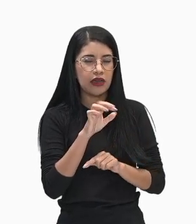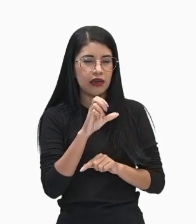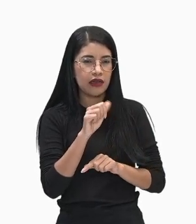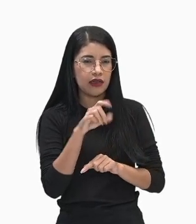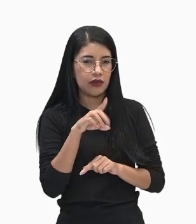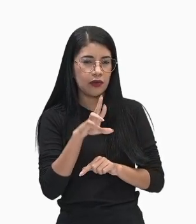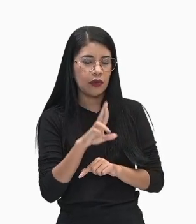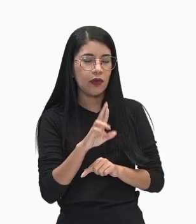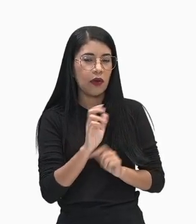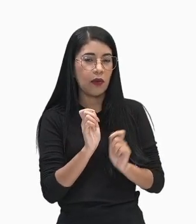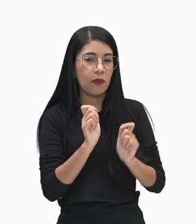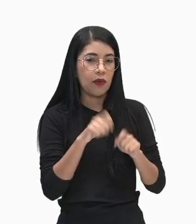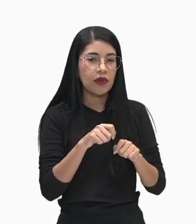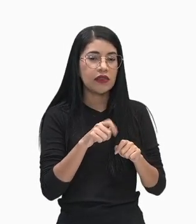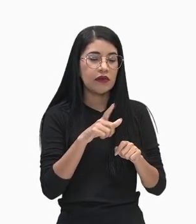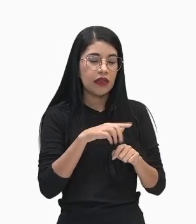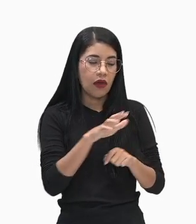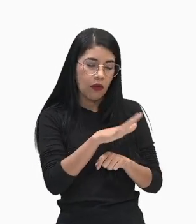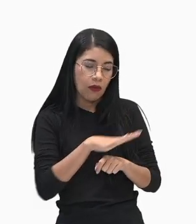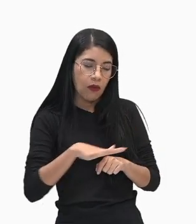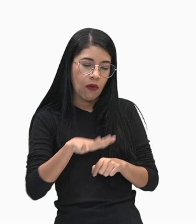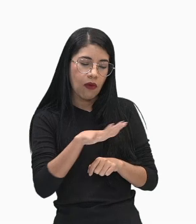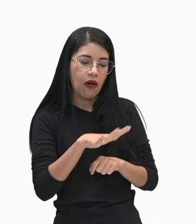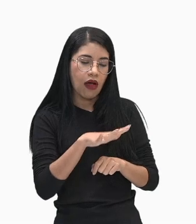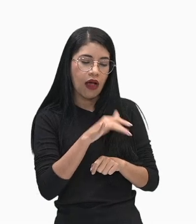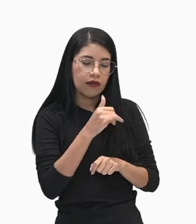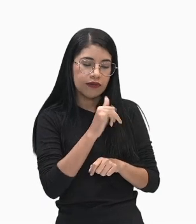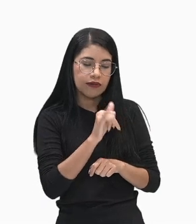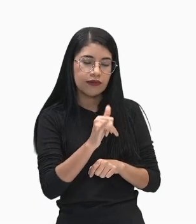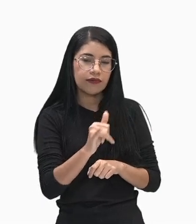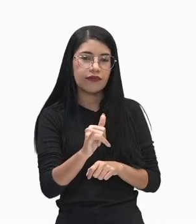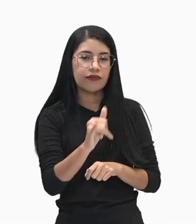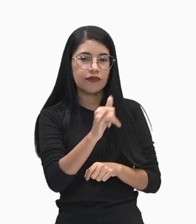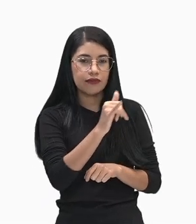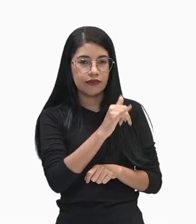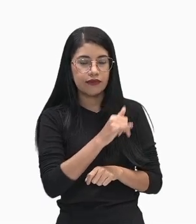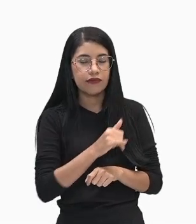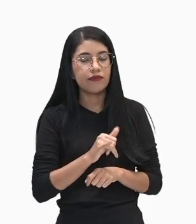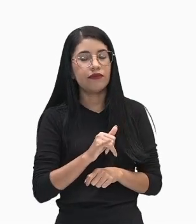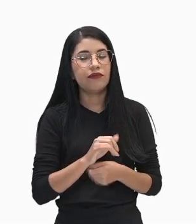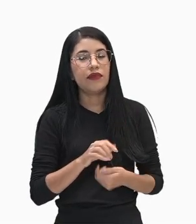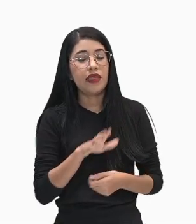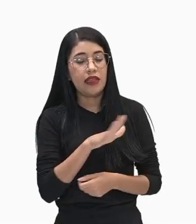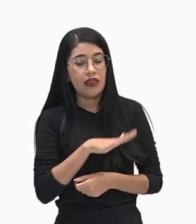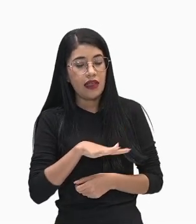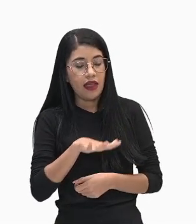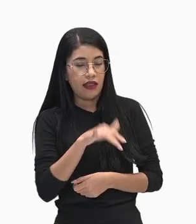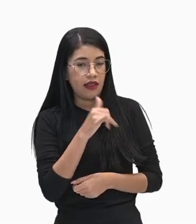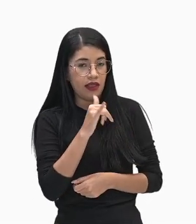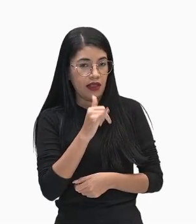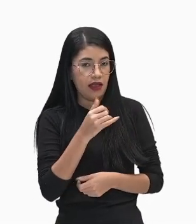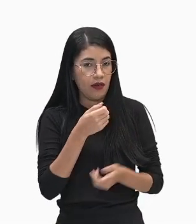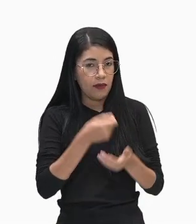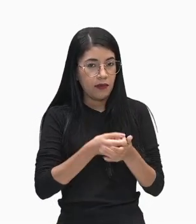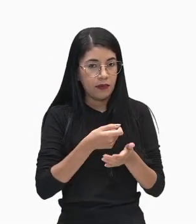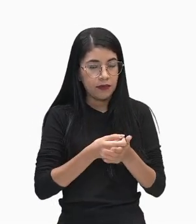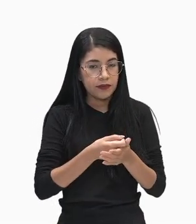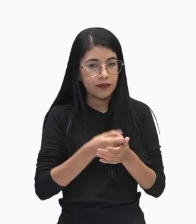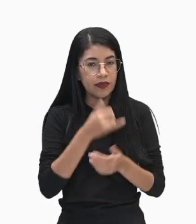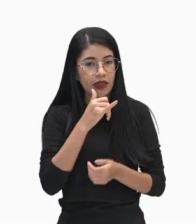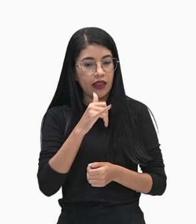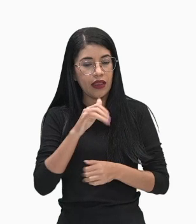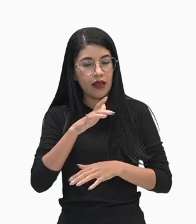que apareça no circuito um campo elétrico. E esse campo elétrico obriga as cargas elétricas a